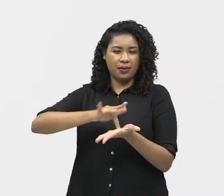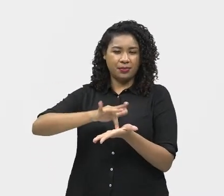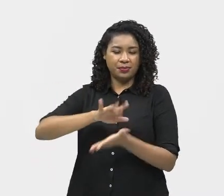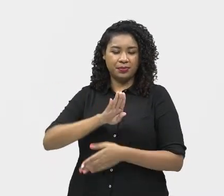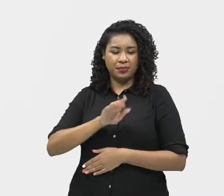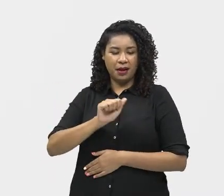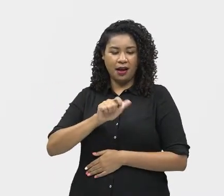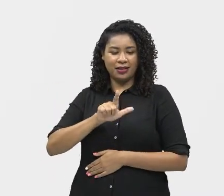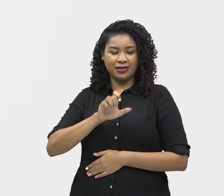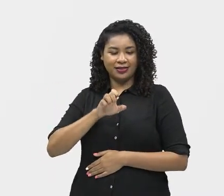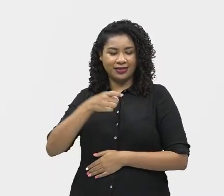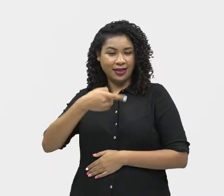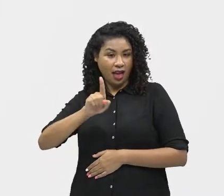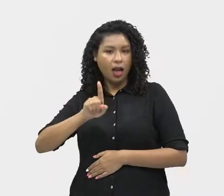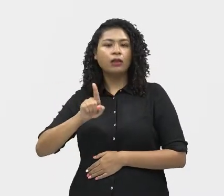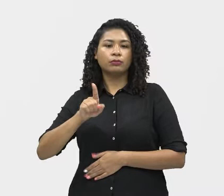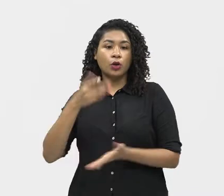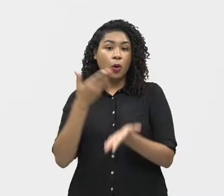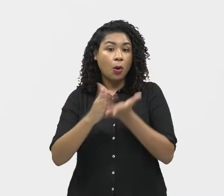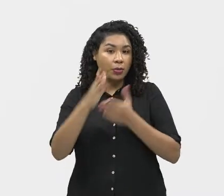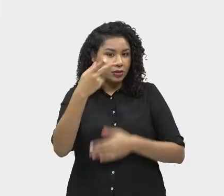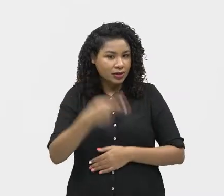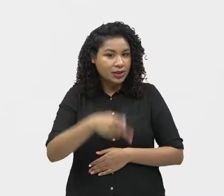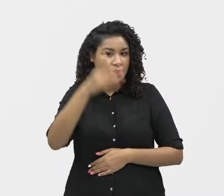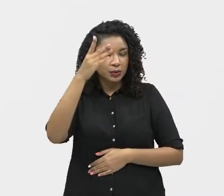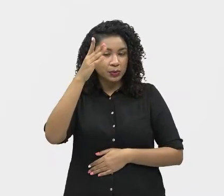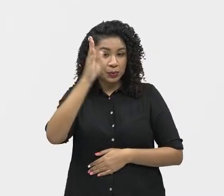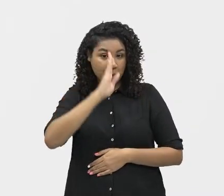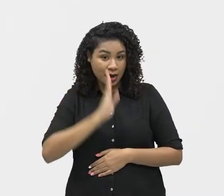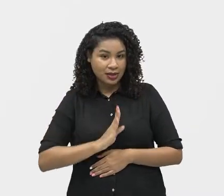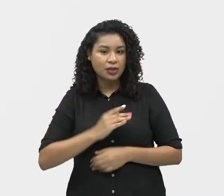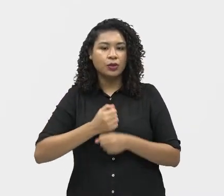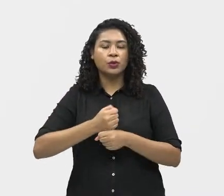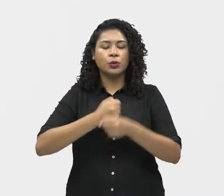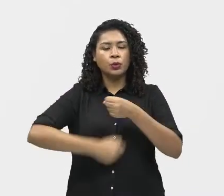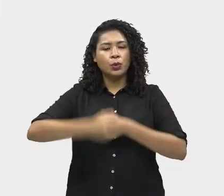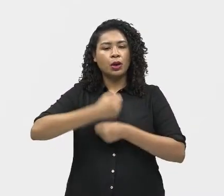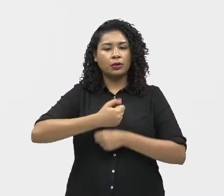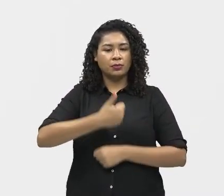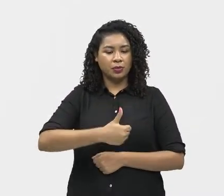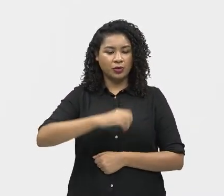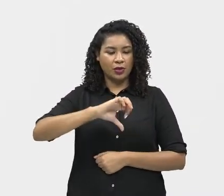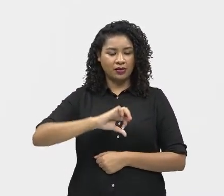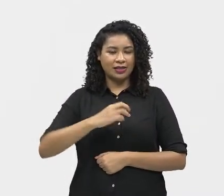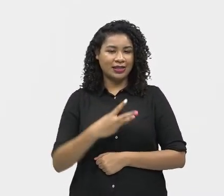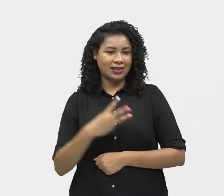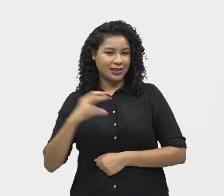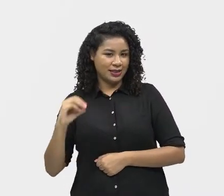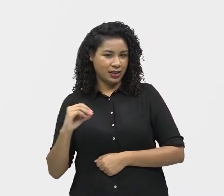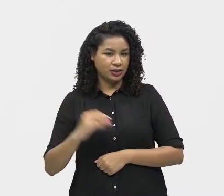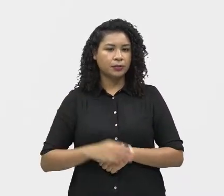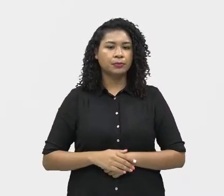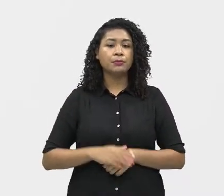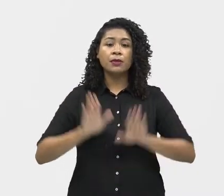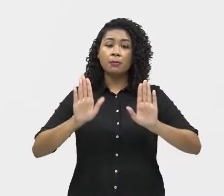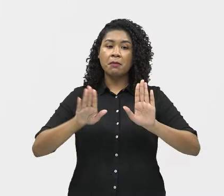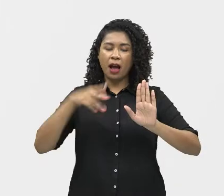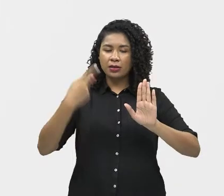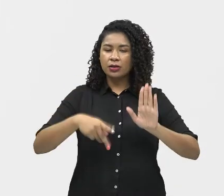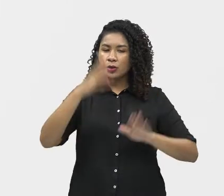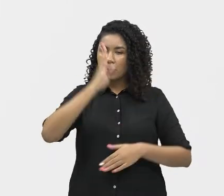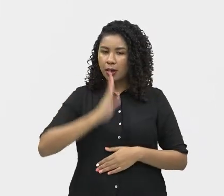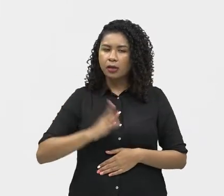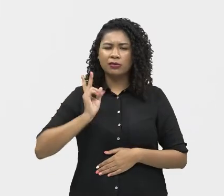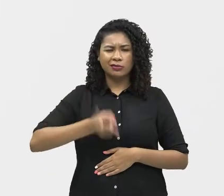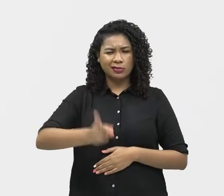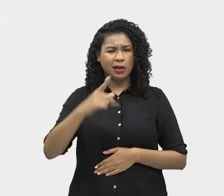de 1930, mas aqui no nosso país sempre houve os indígenas. A gente vai mostrar agora